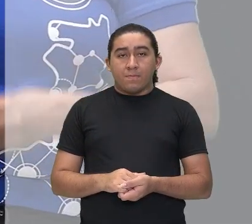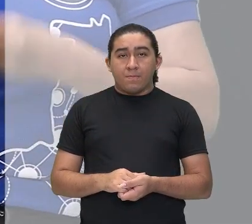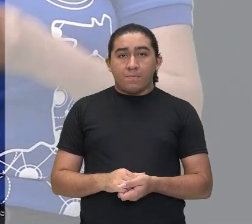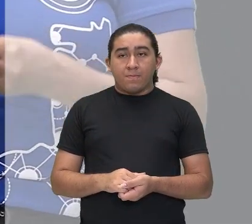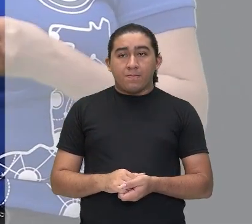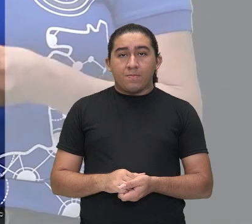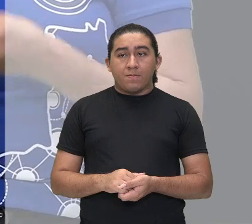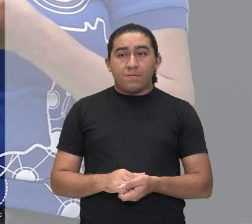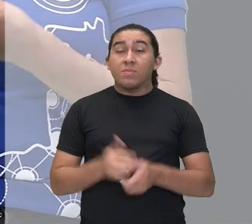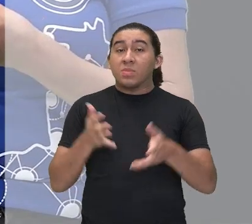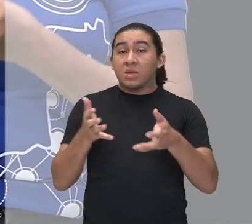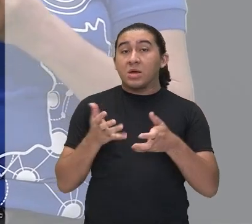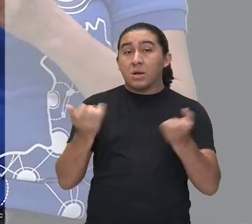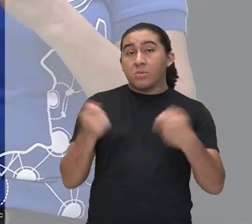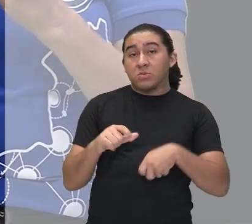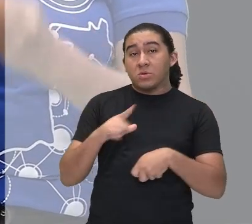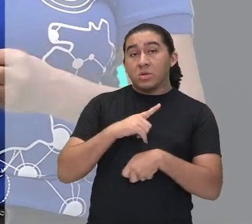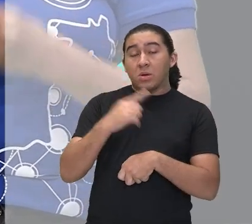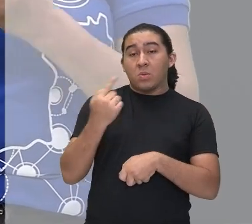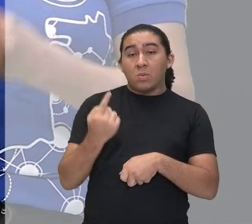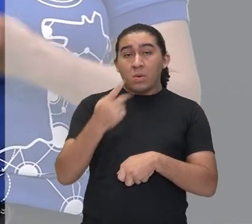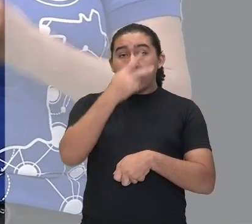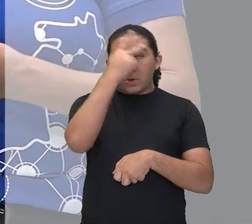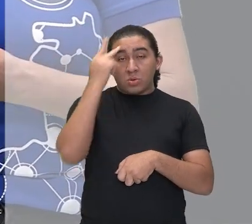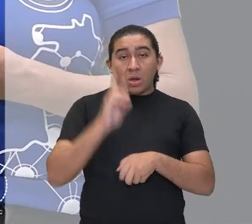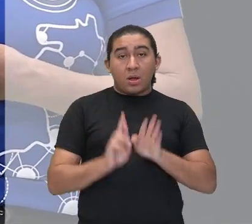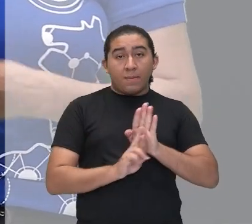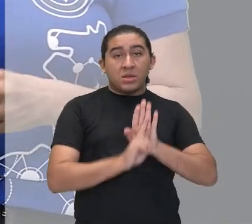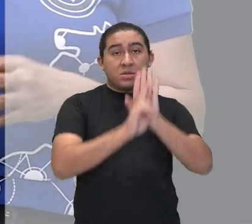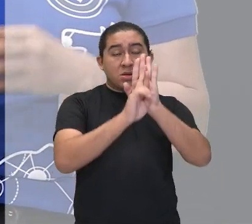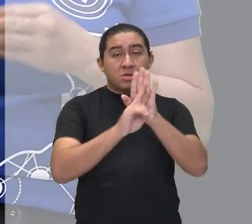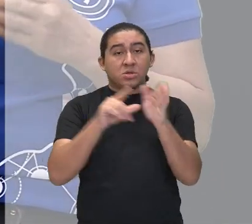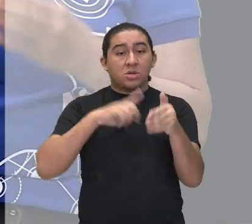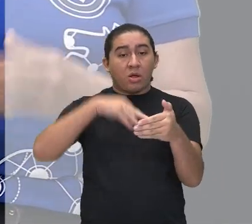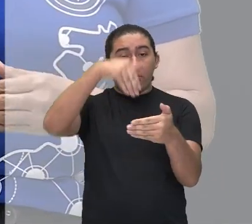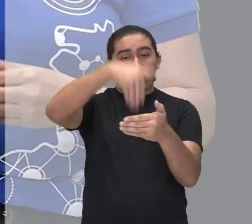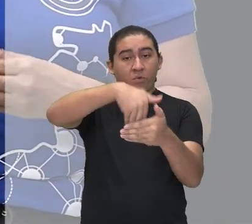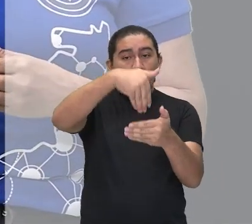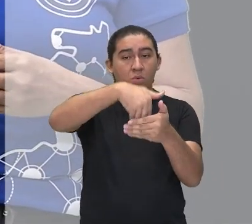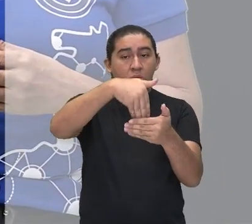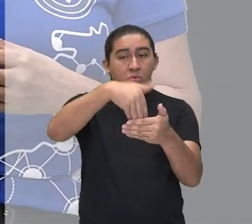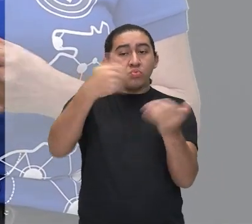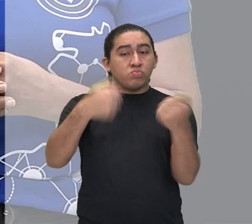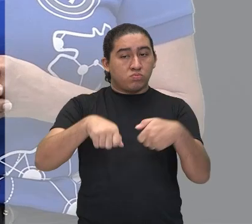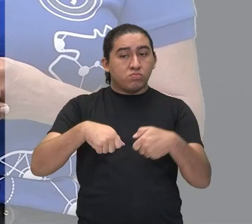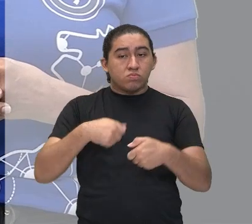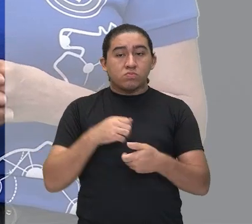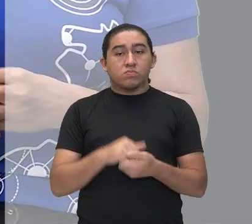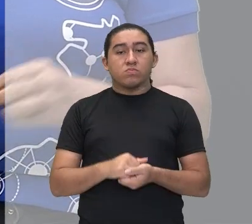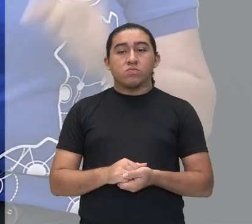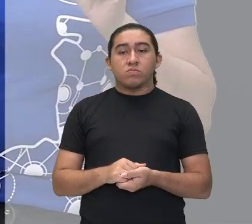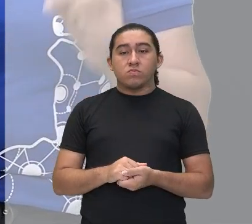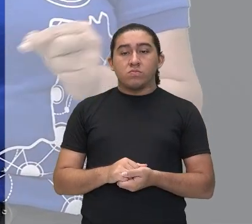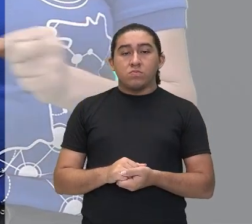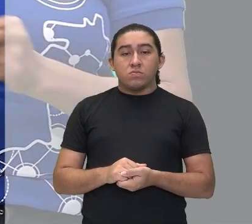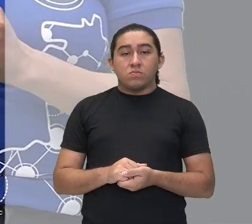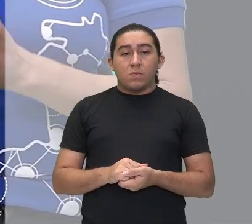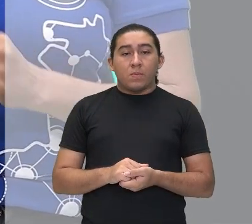voto para colocar o seu representante, para colocar o representante seria através de votos, né?